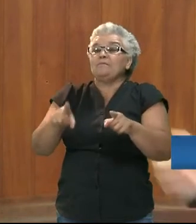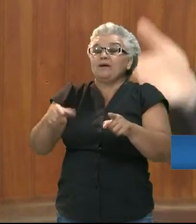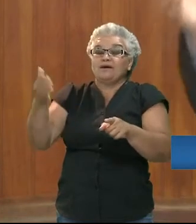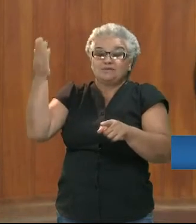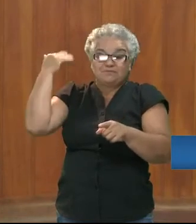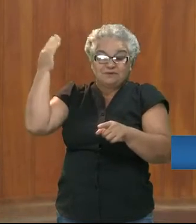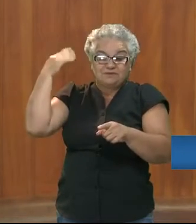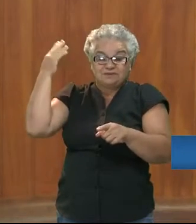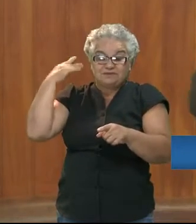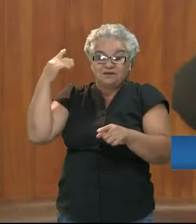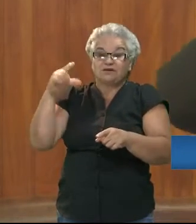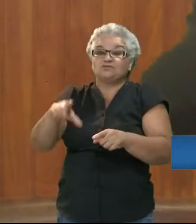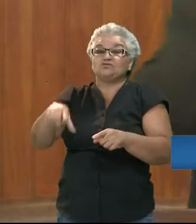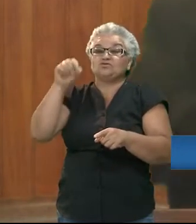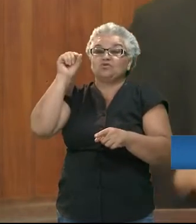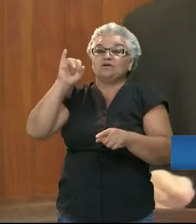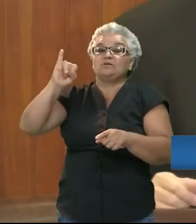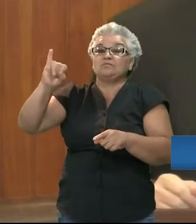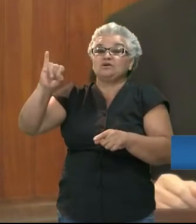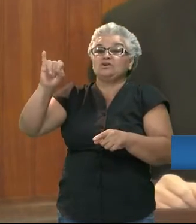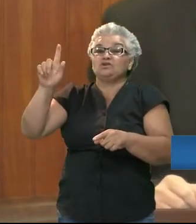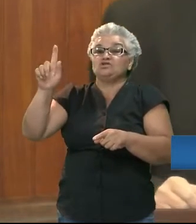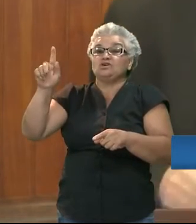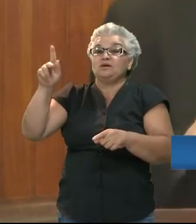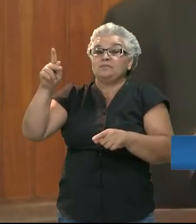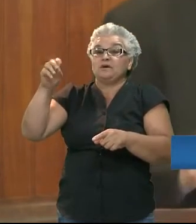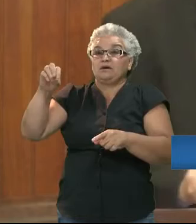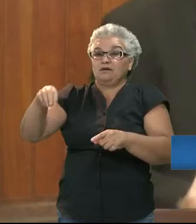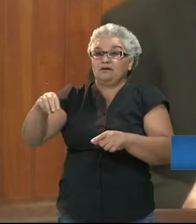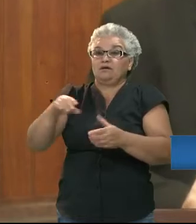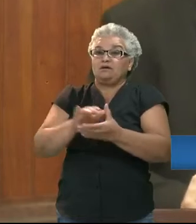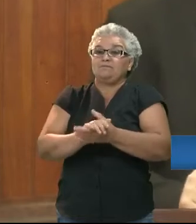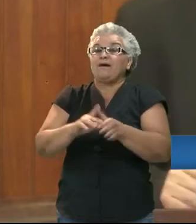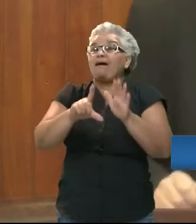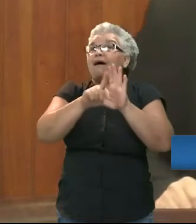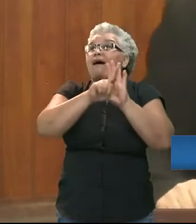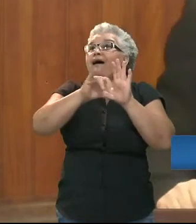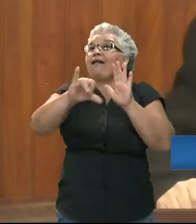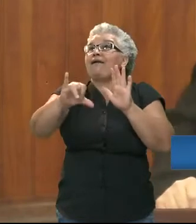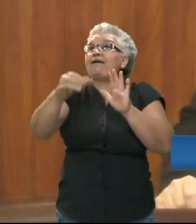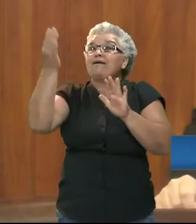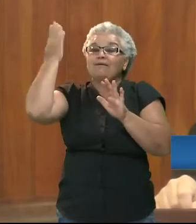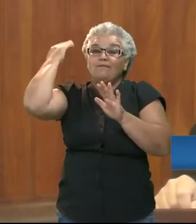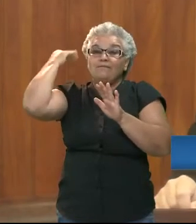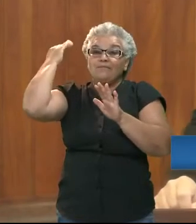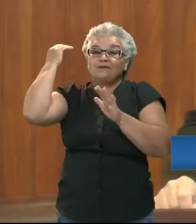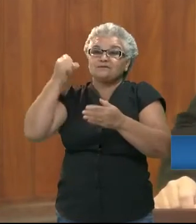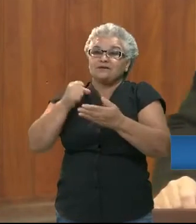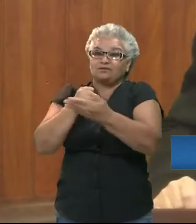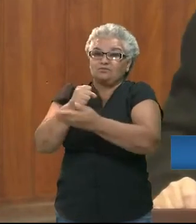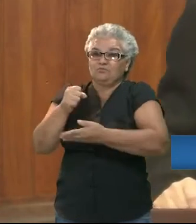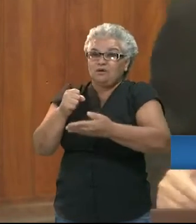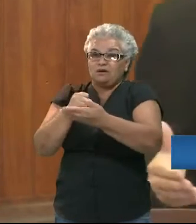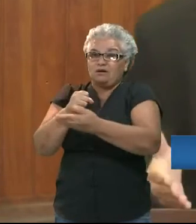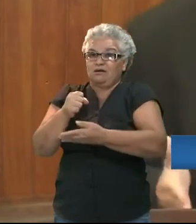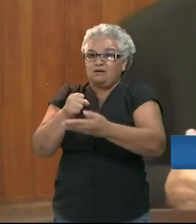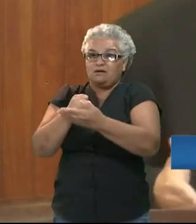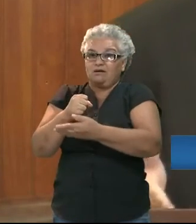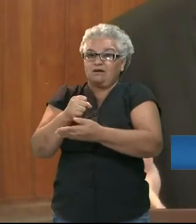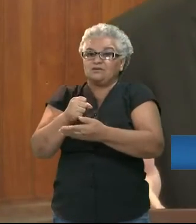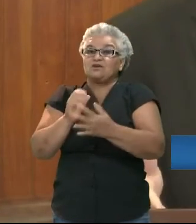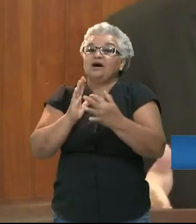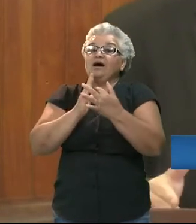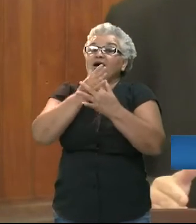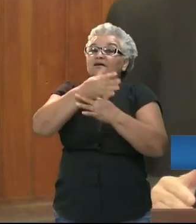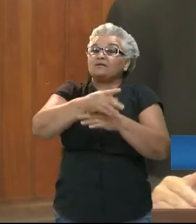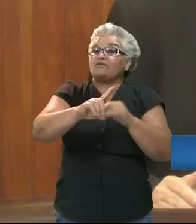A lei que veio da administração era uma lei que buscava embasamento, vereador Danilo, ao prefeito de então, de fazer por decreto a